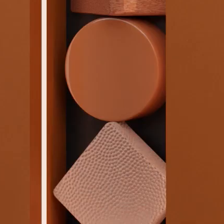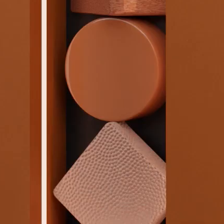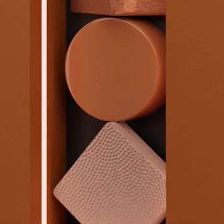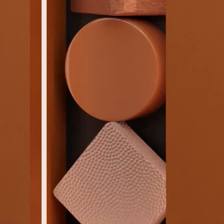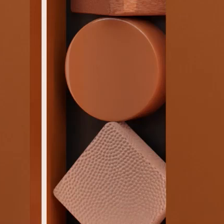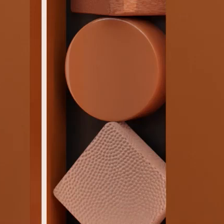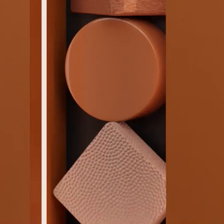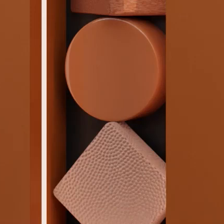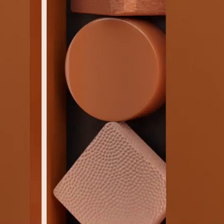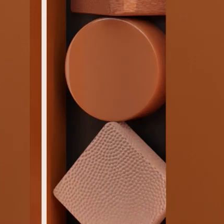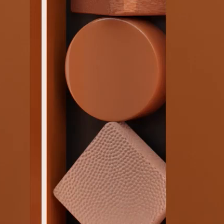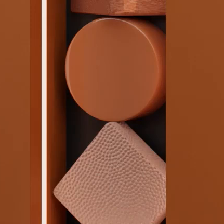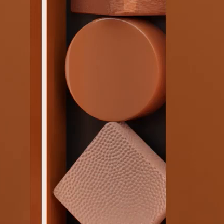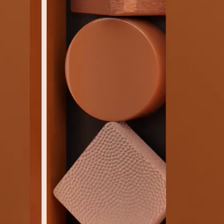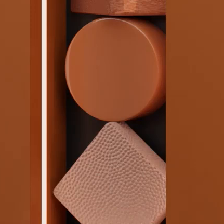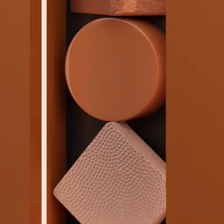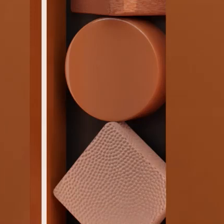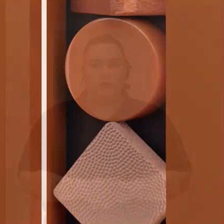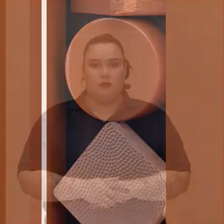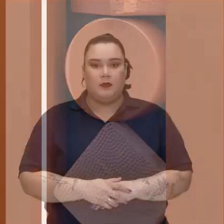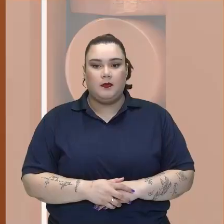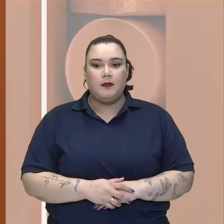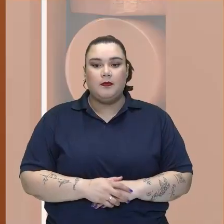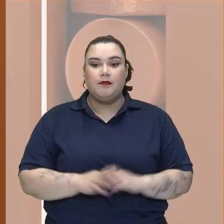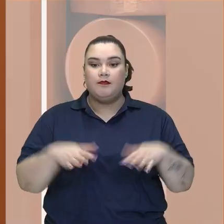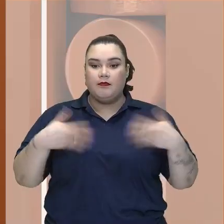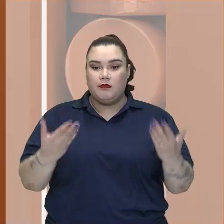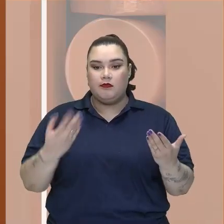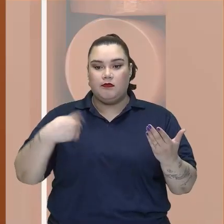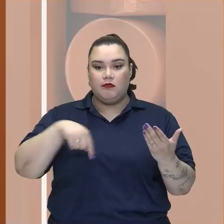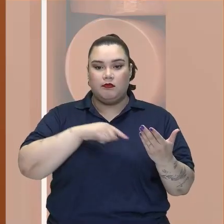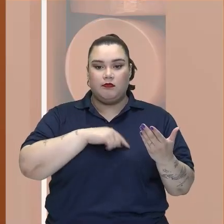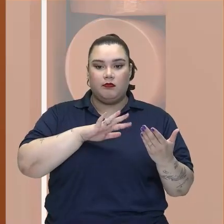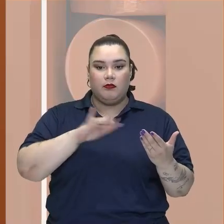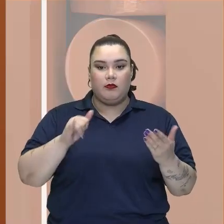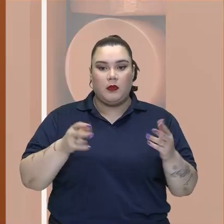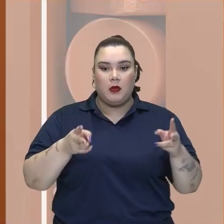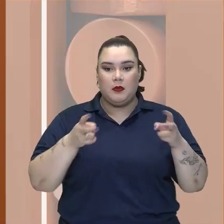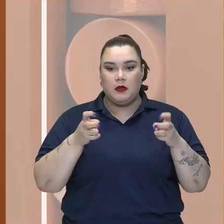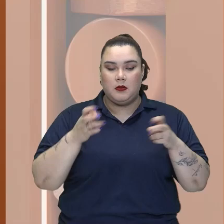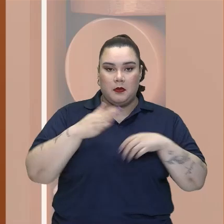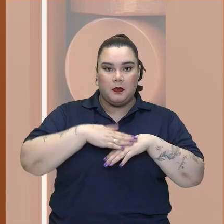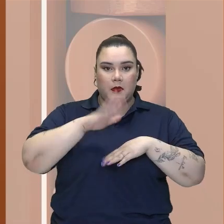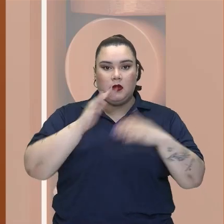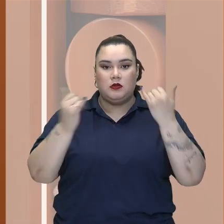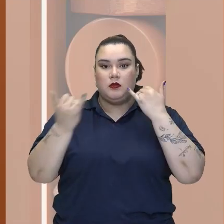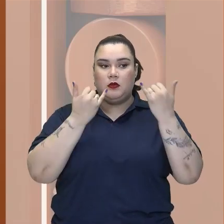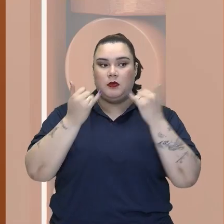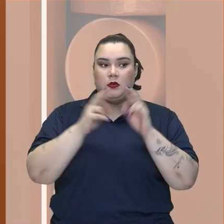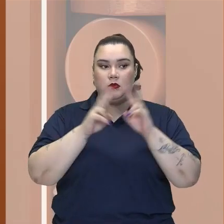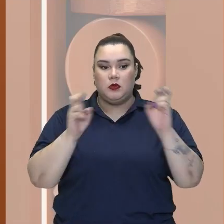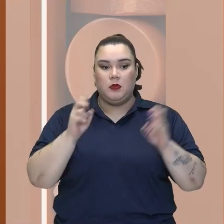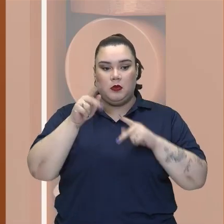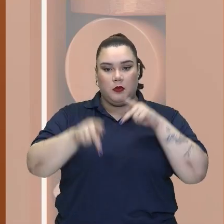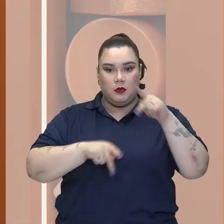vai verificar, né, mais informações aí a respeito da nossa população brasileira. E